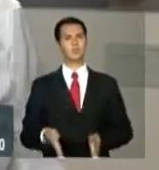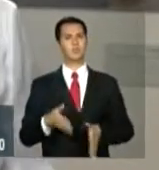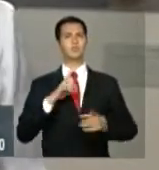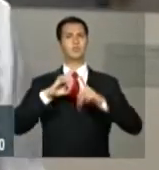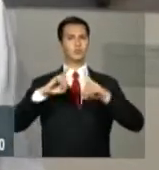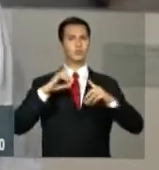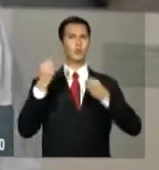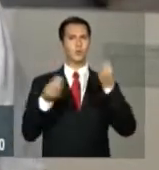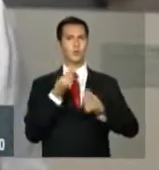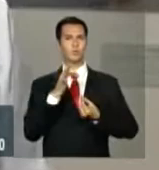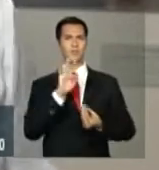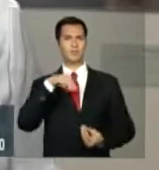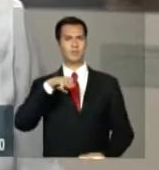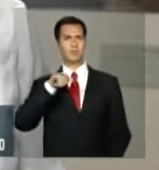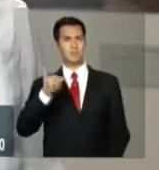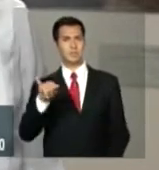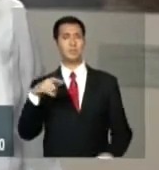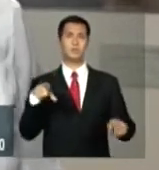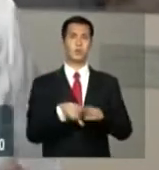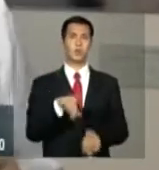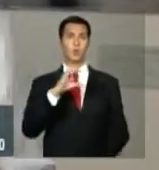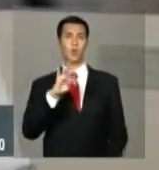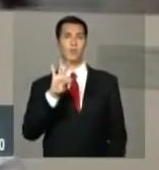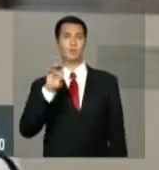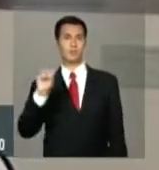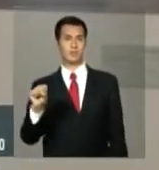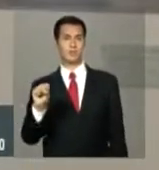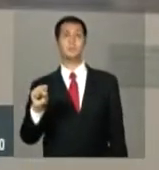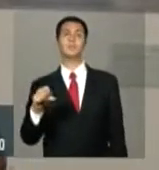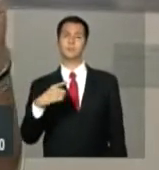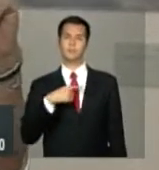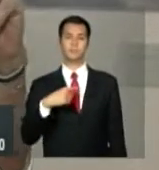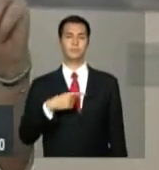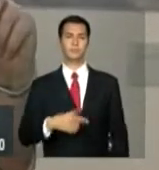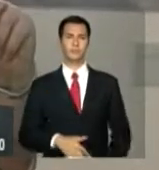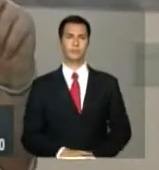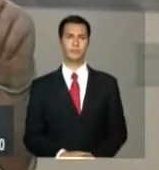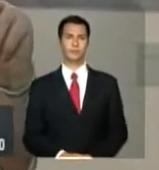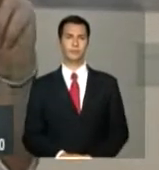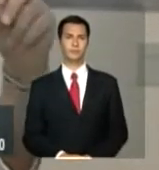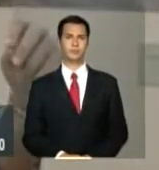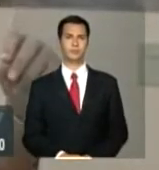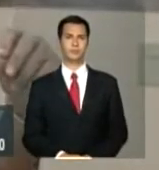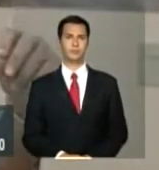do FMI e das suas cotas. Houve também